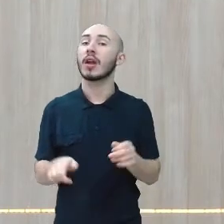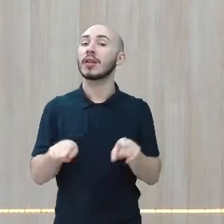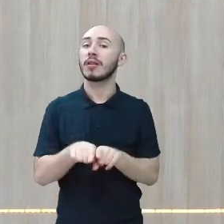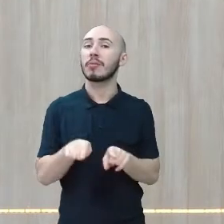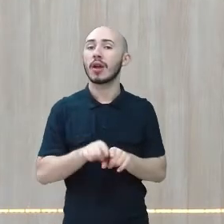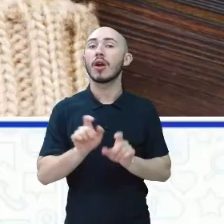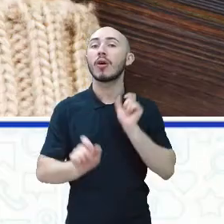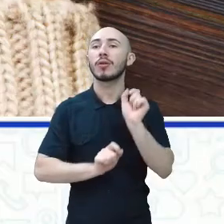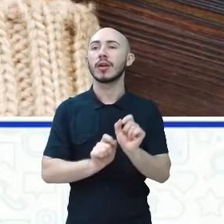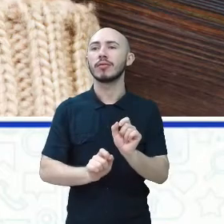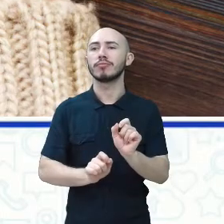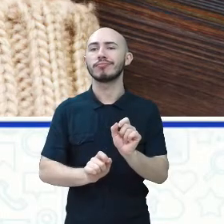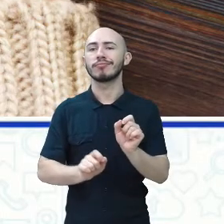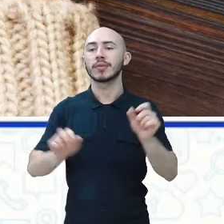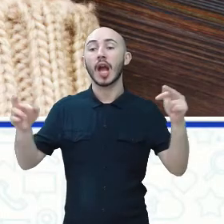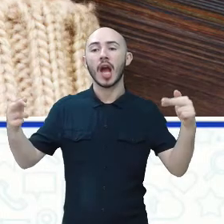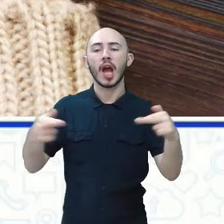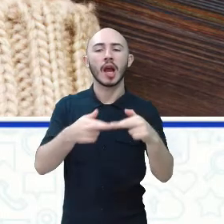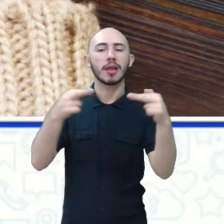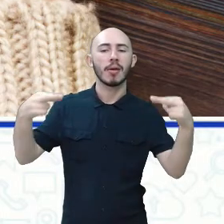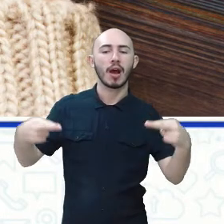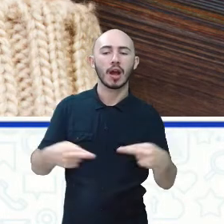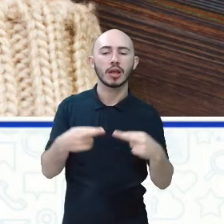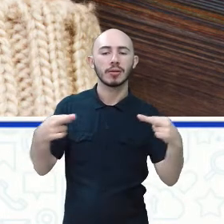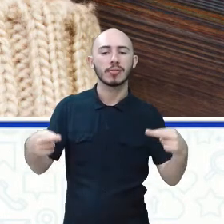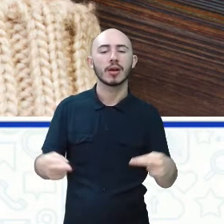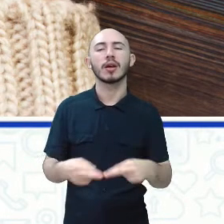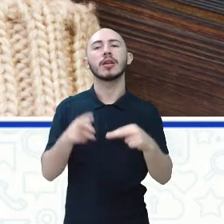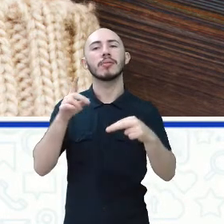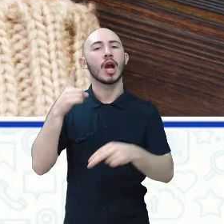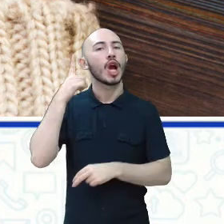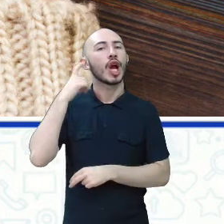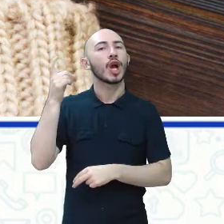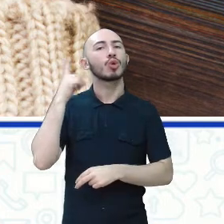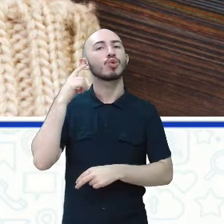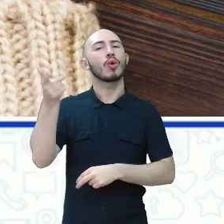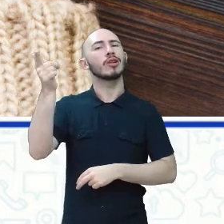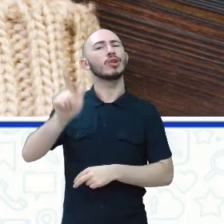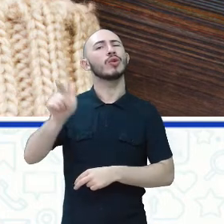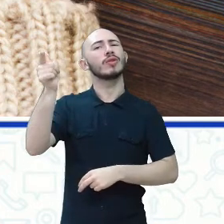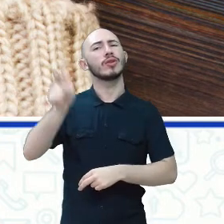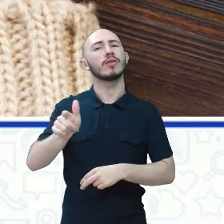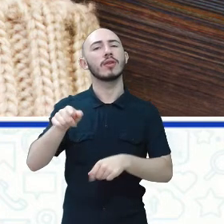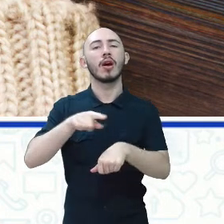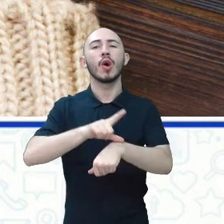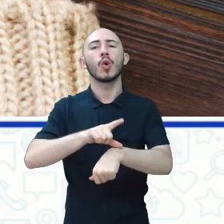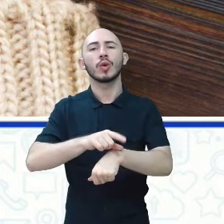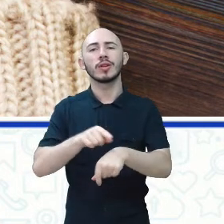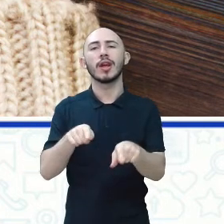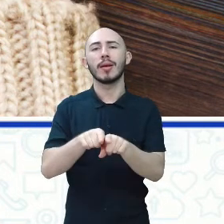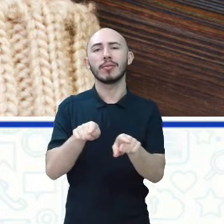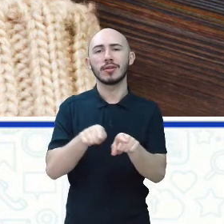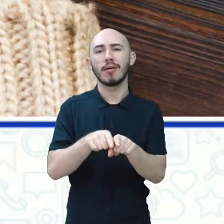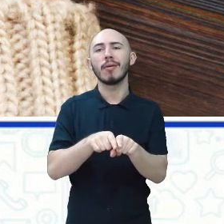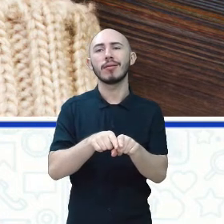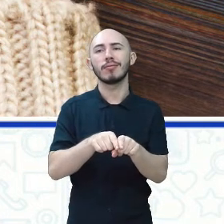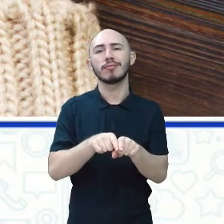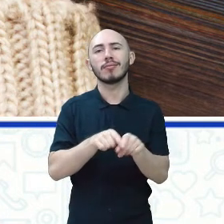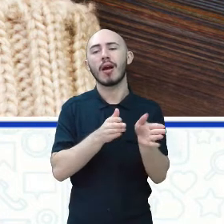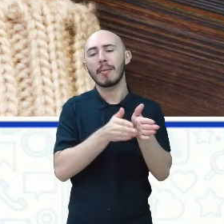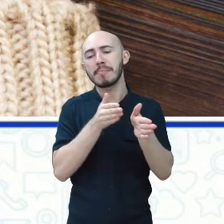de sons ou fracos repetidos com intervalos regulares